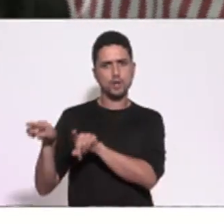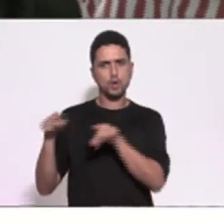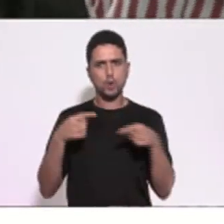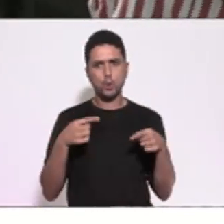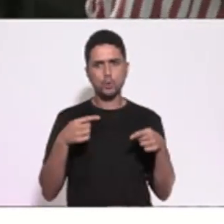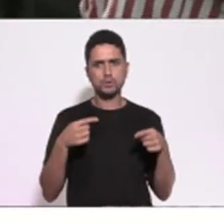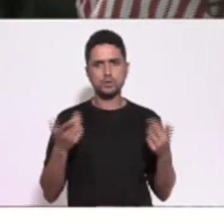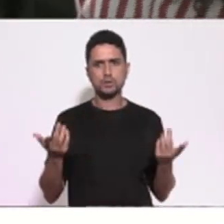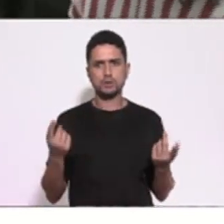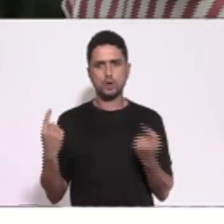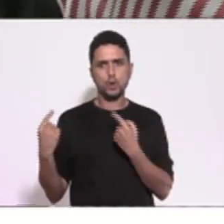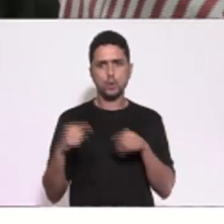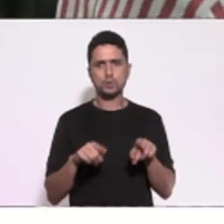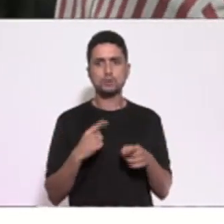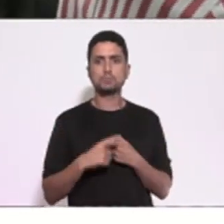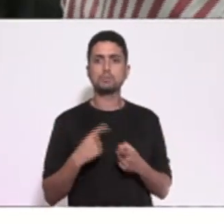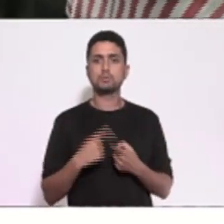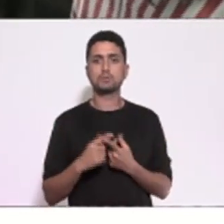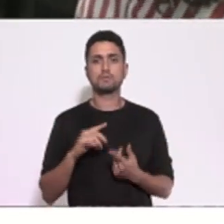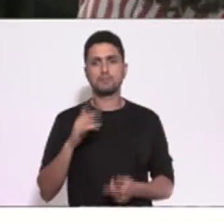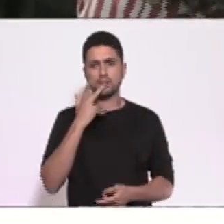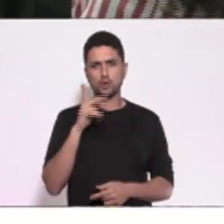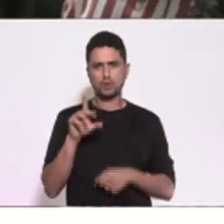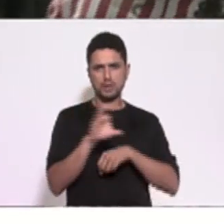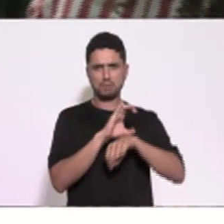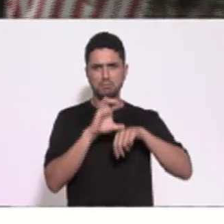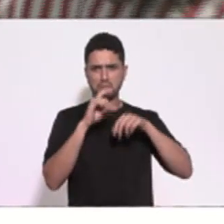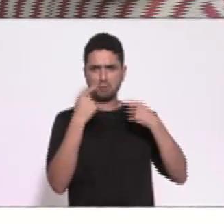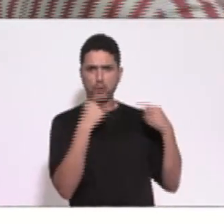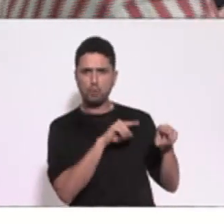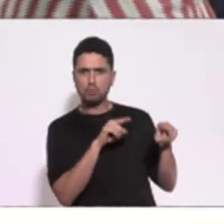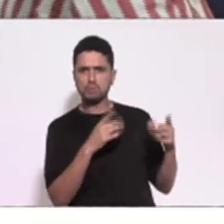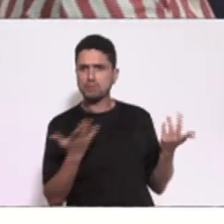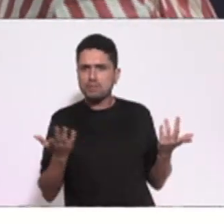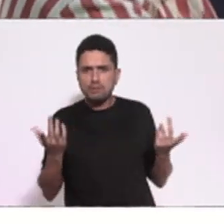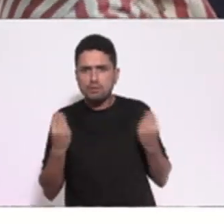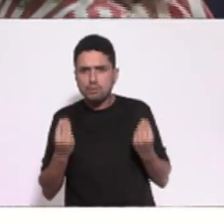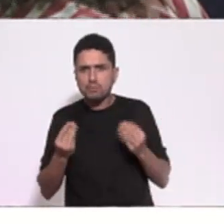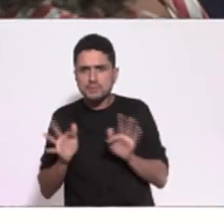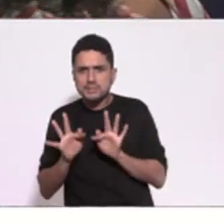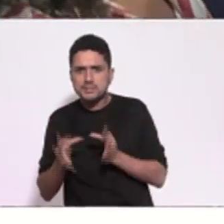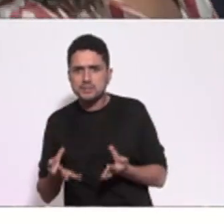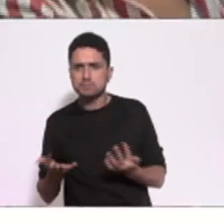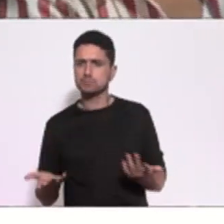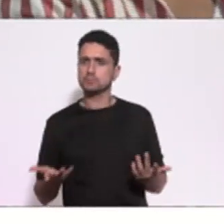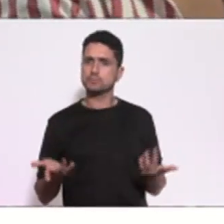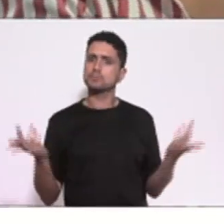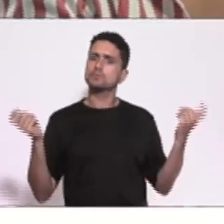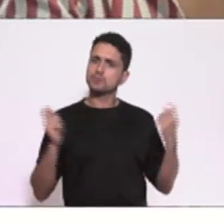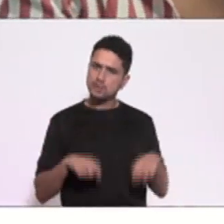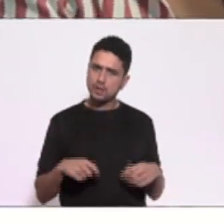a inconstitucionalidade do nosso projeto, que era bem simples, senhor presidente. Dava